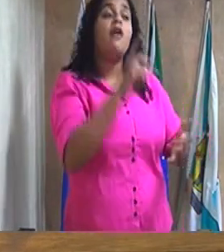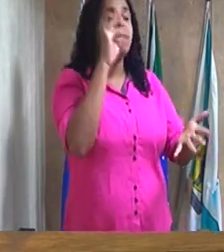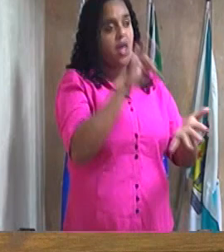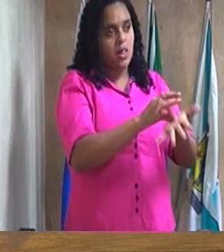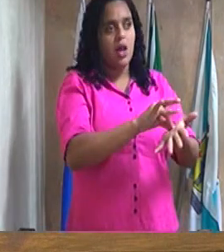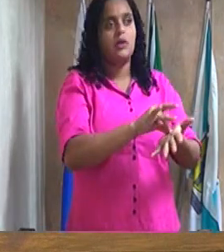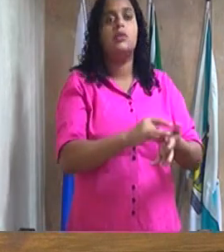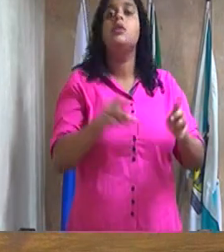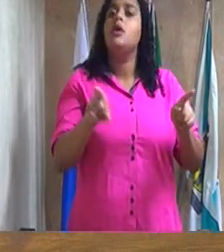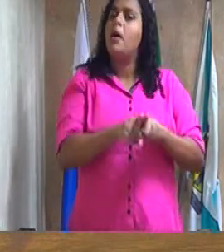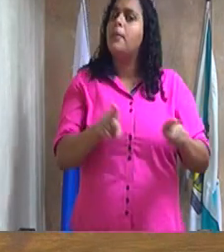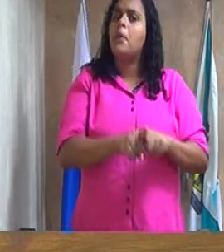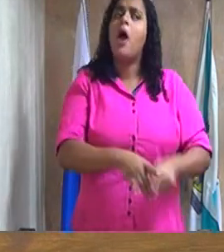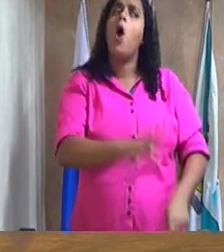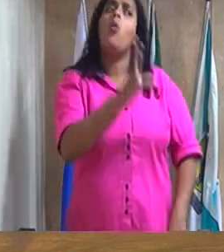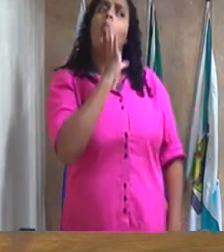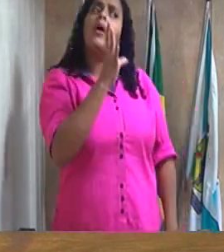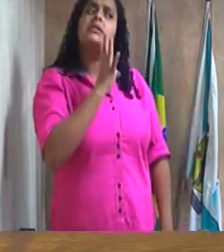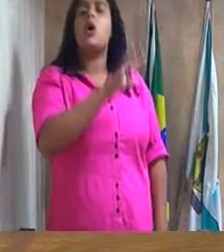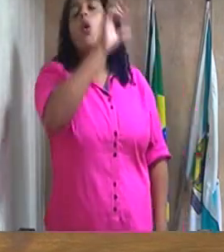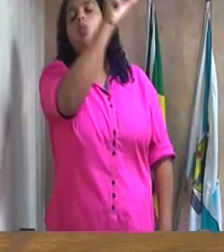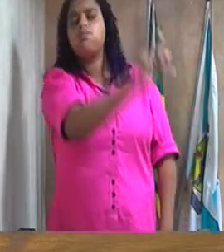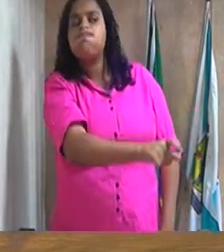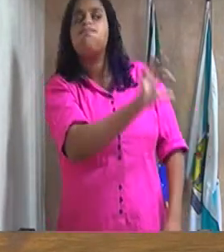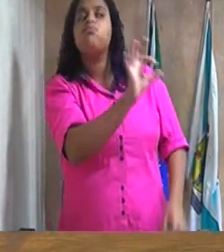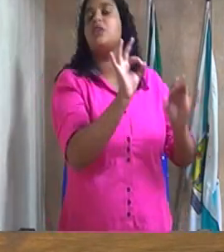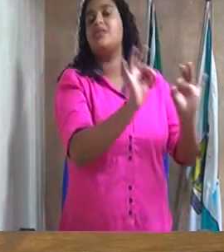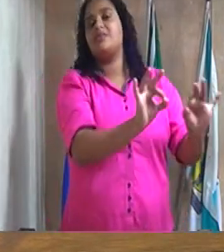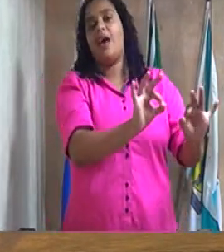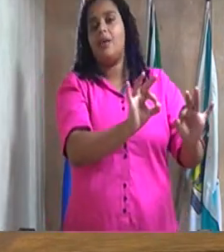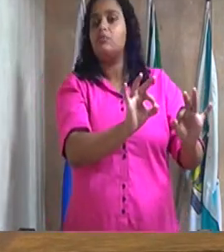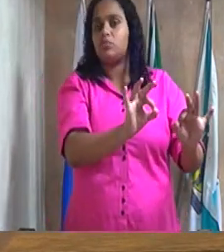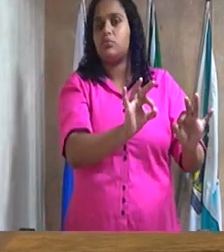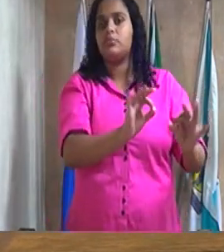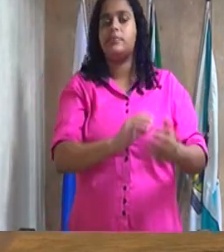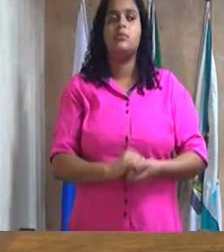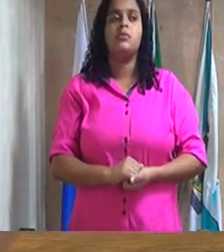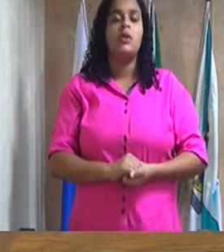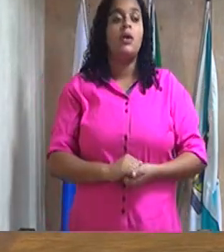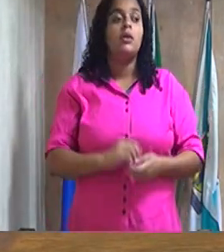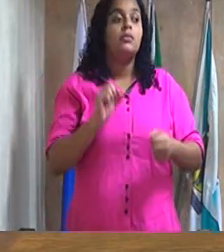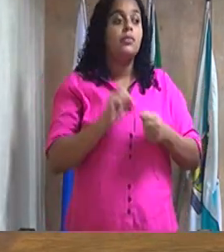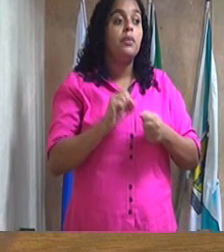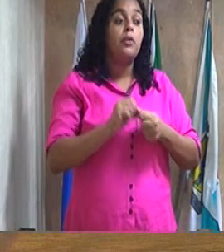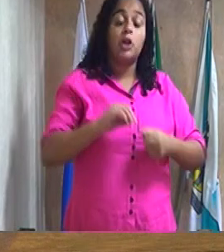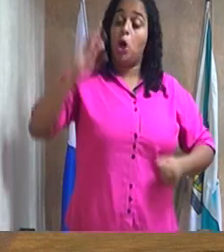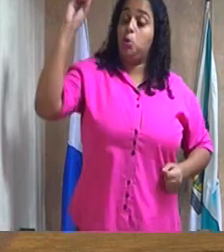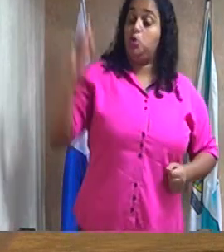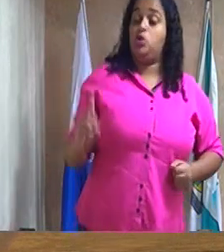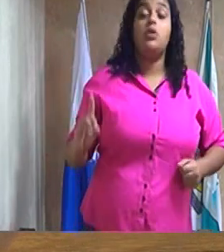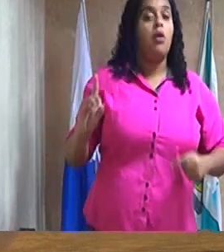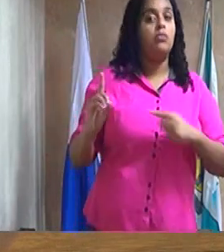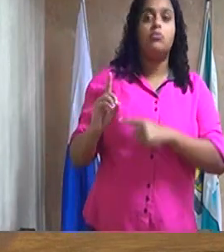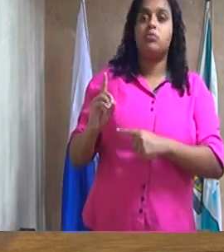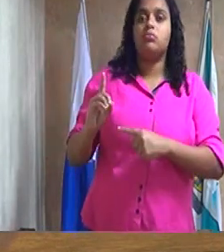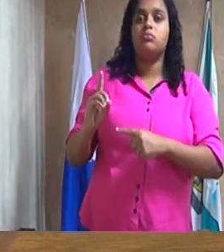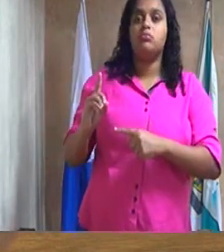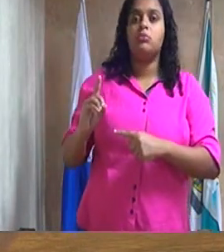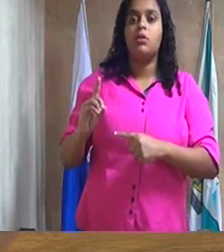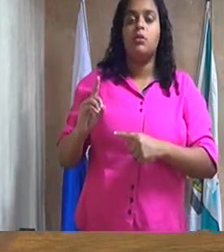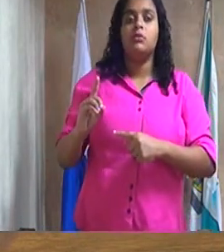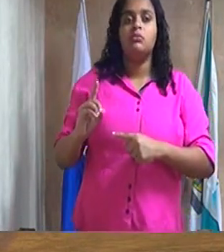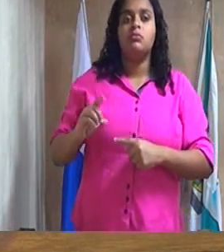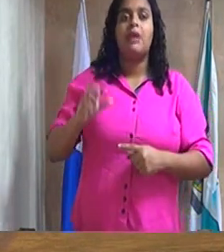também reconhecer que não se faz favor nenhum, porque é direito e a